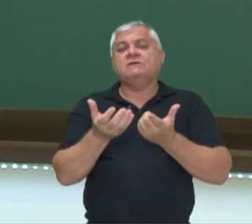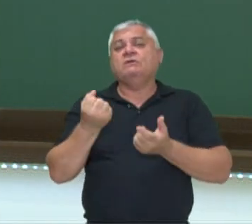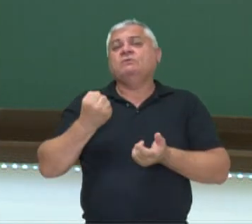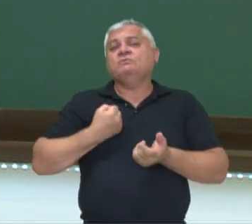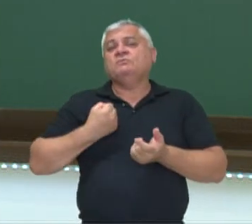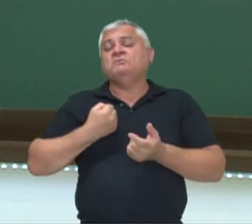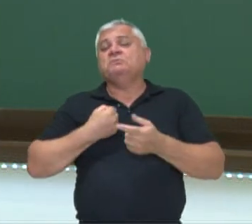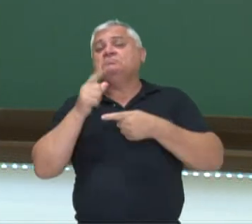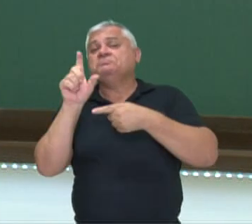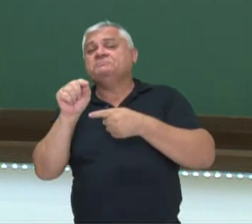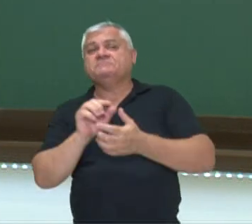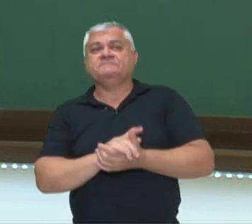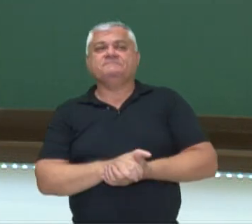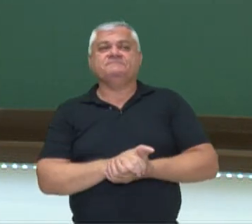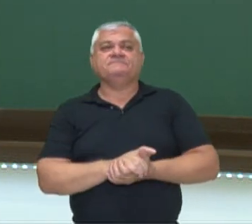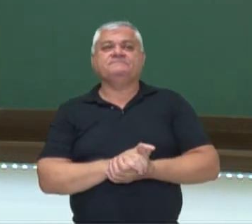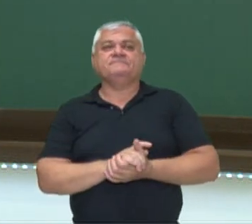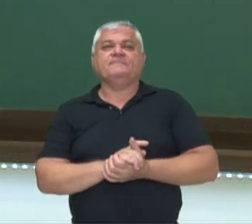números decimais.